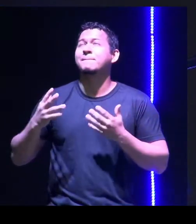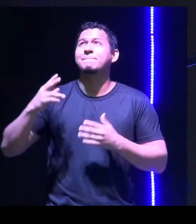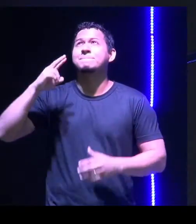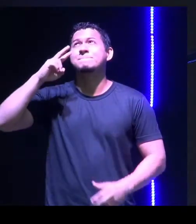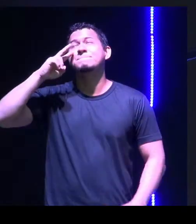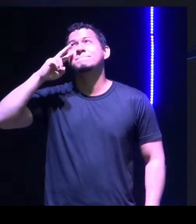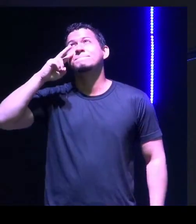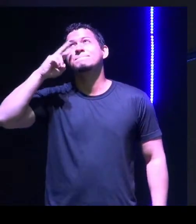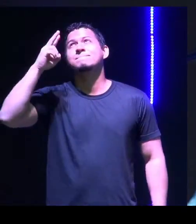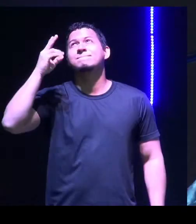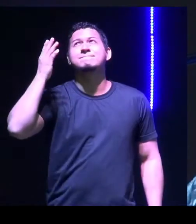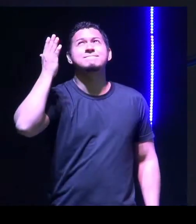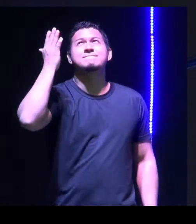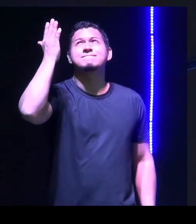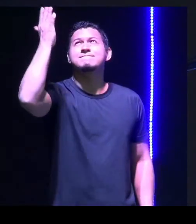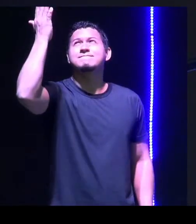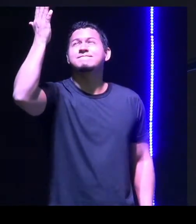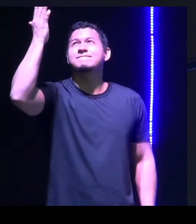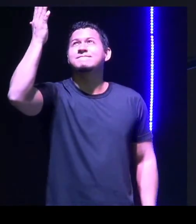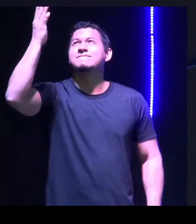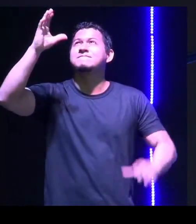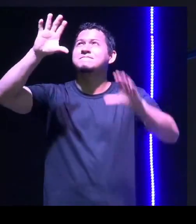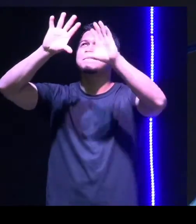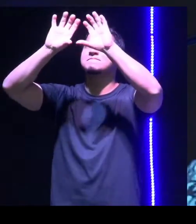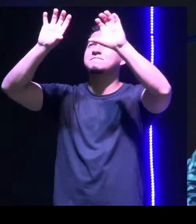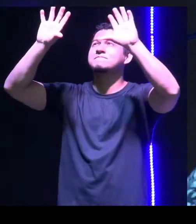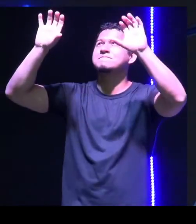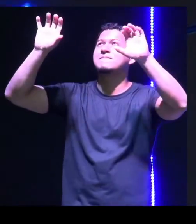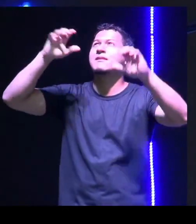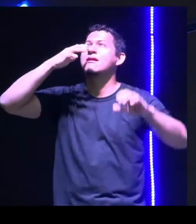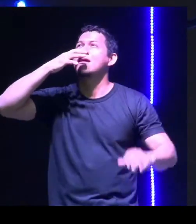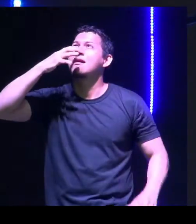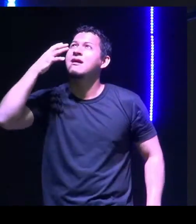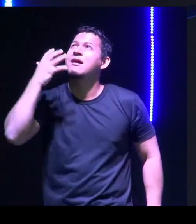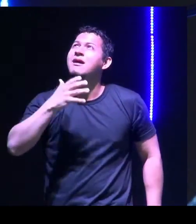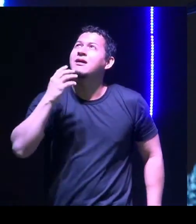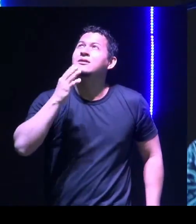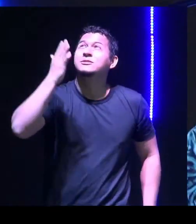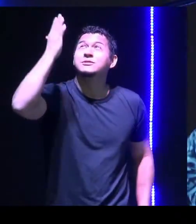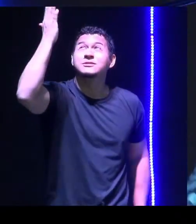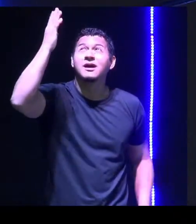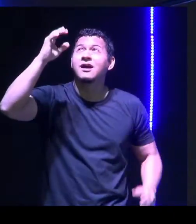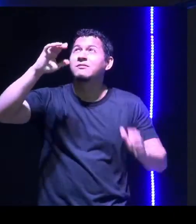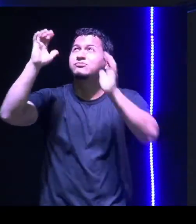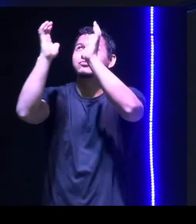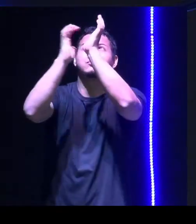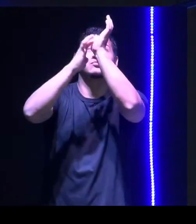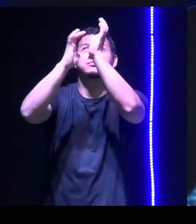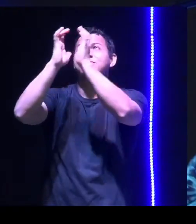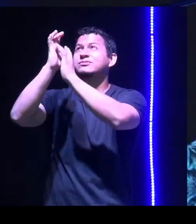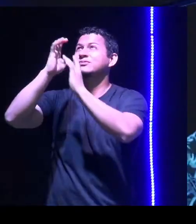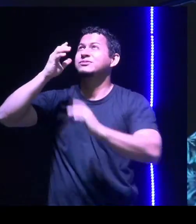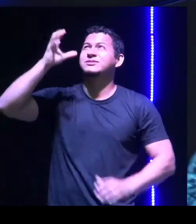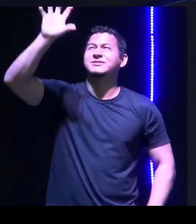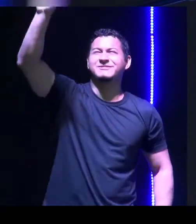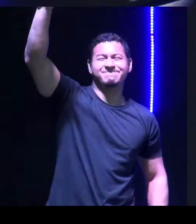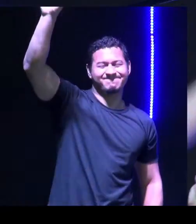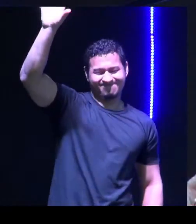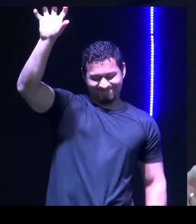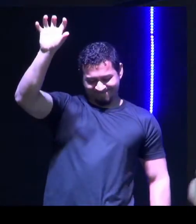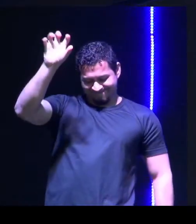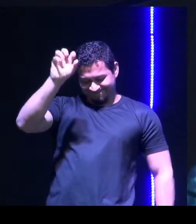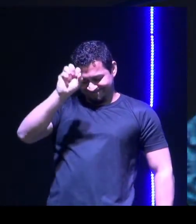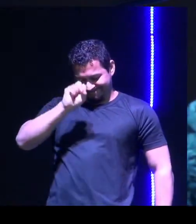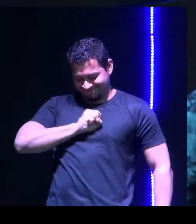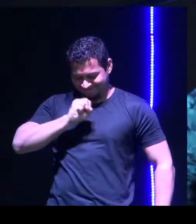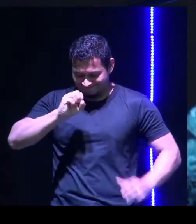olhe para o céu, olhe para Jesus, seja